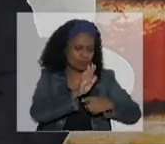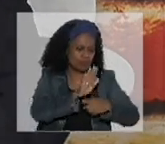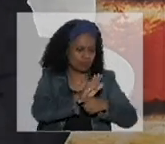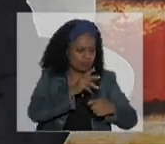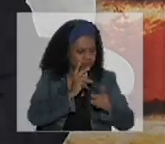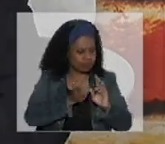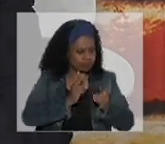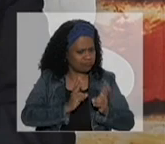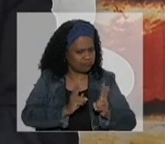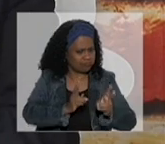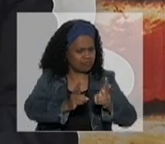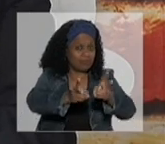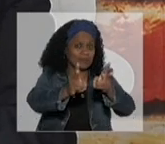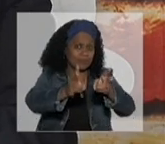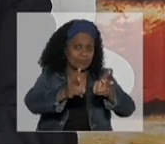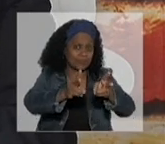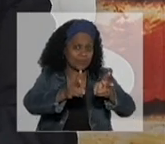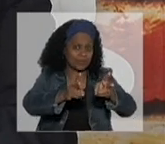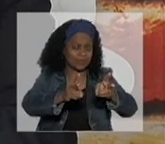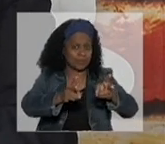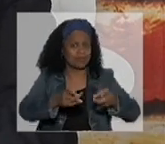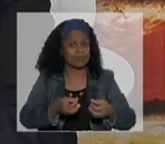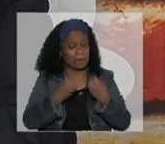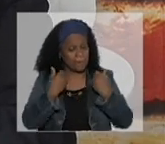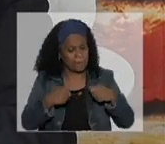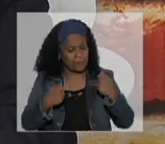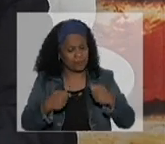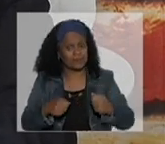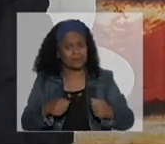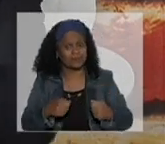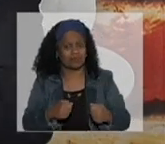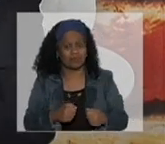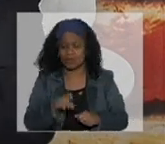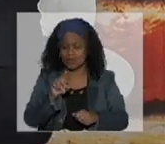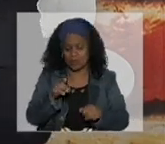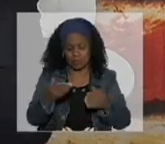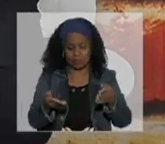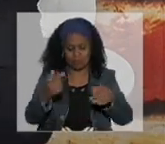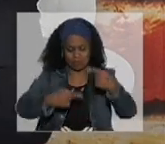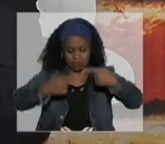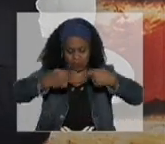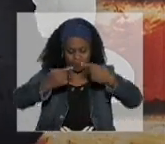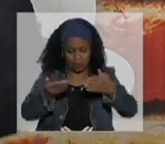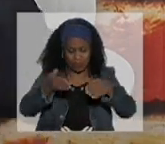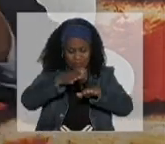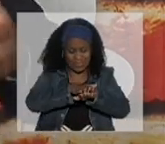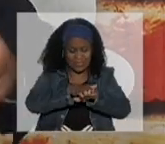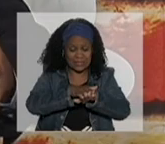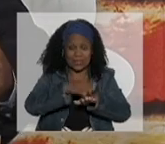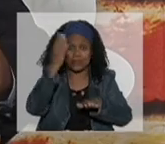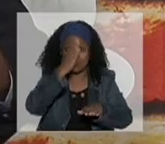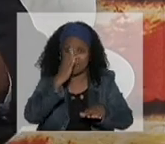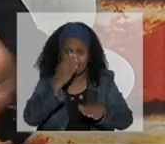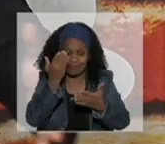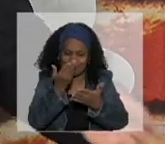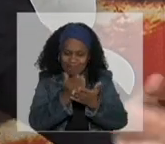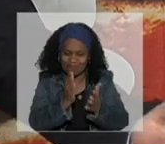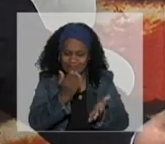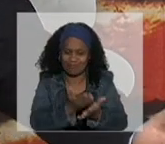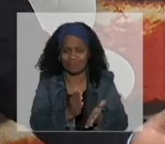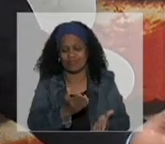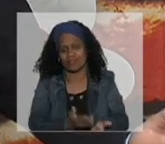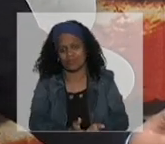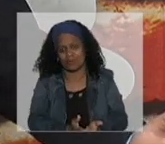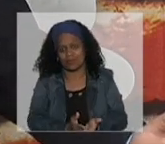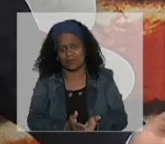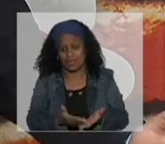investimentos duradouros e contínuos e robustos em políticas de inclusão. E o Brasil está perdendo isso agora.